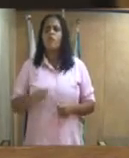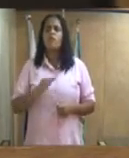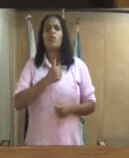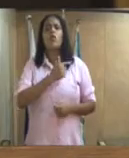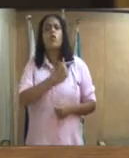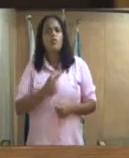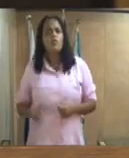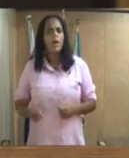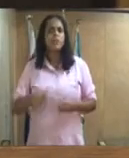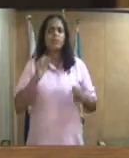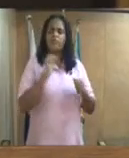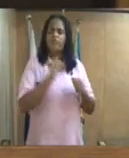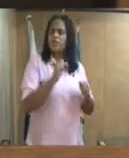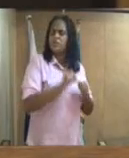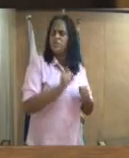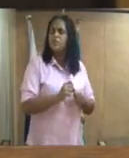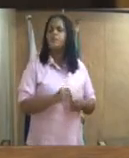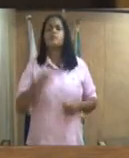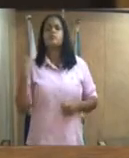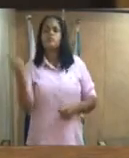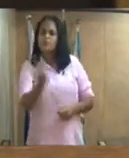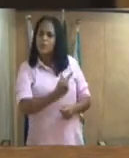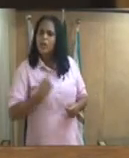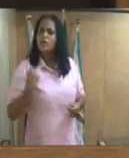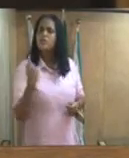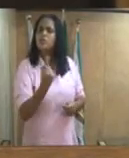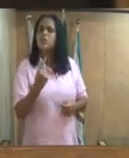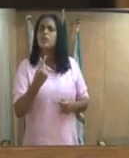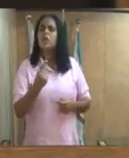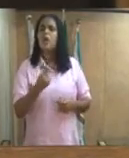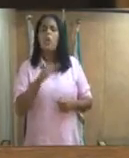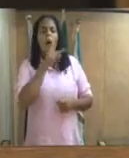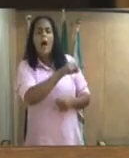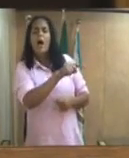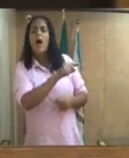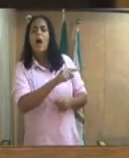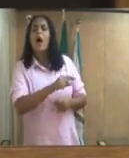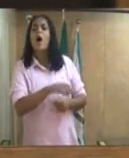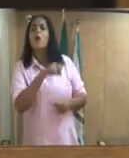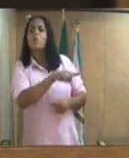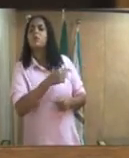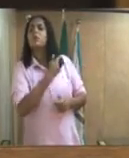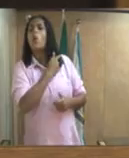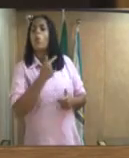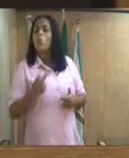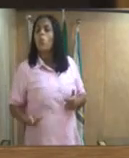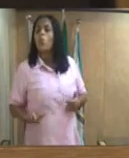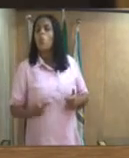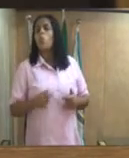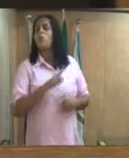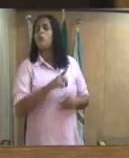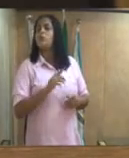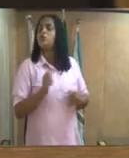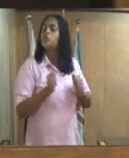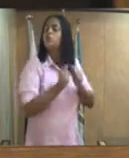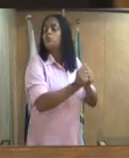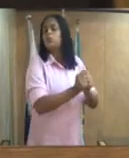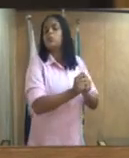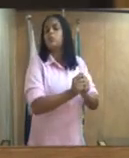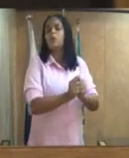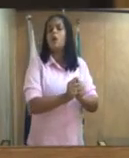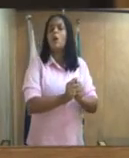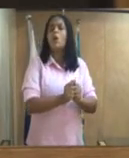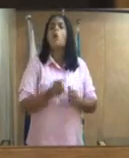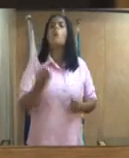e reitero que essa nossa ação não é contra o governo, porque inúmeras vezes